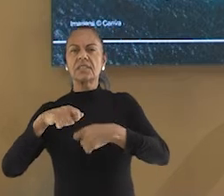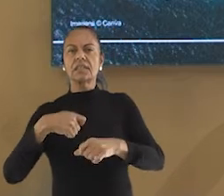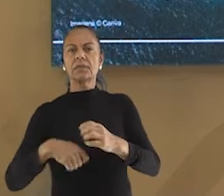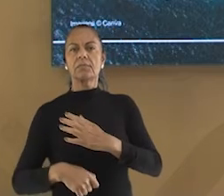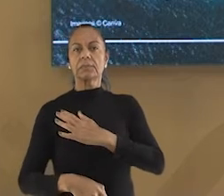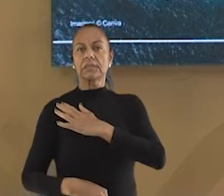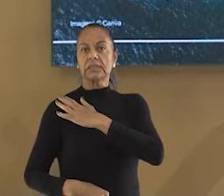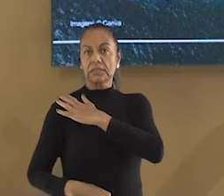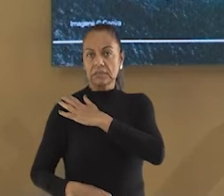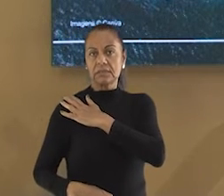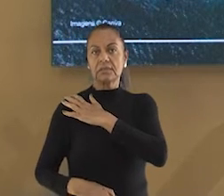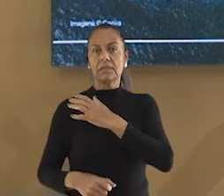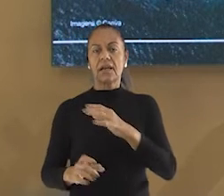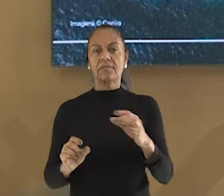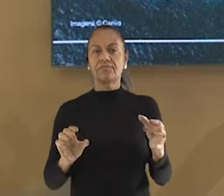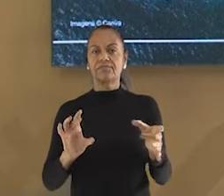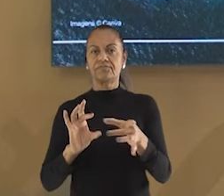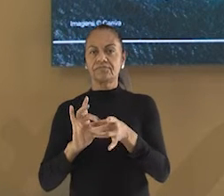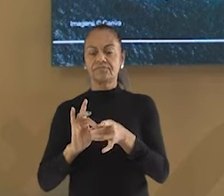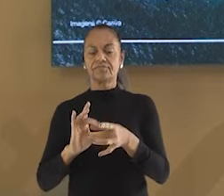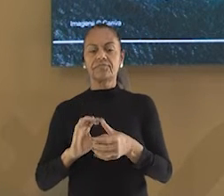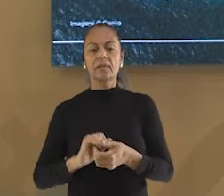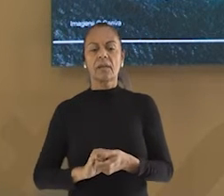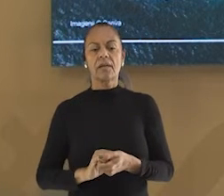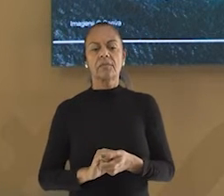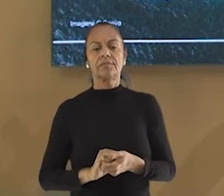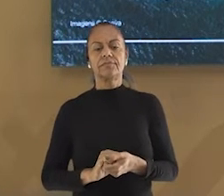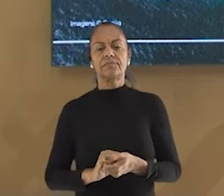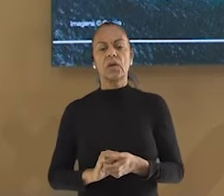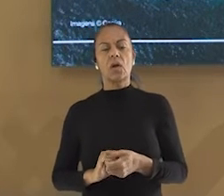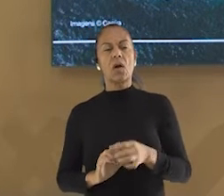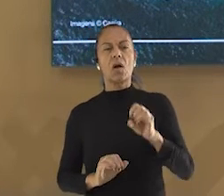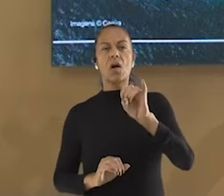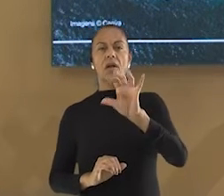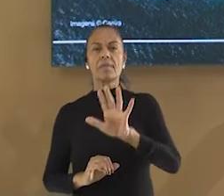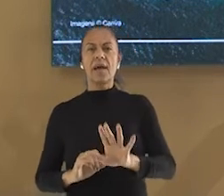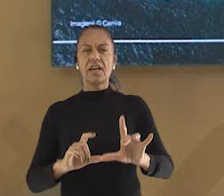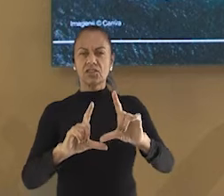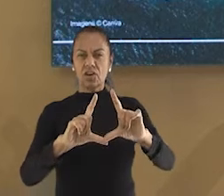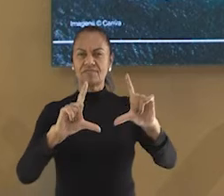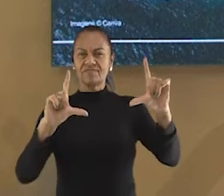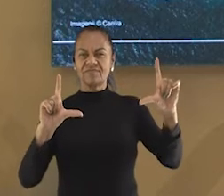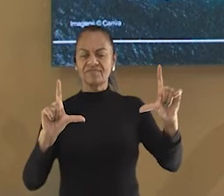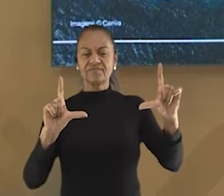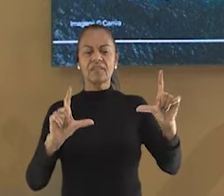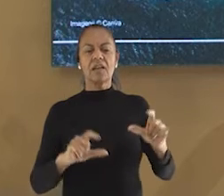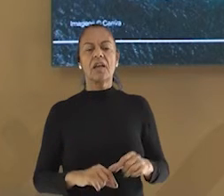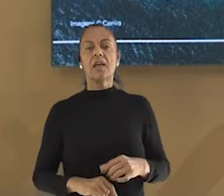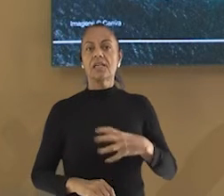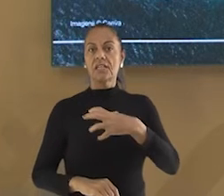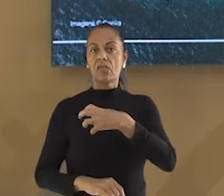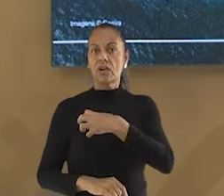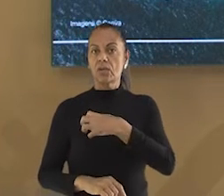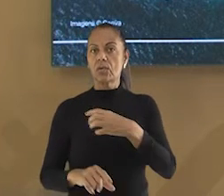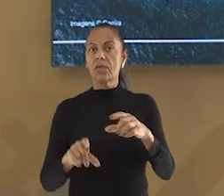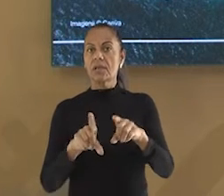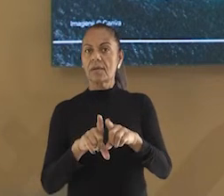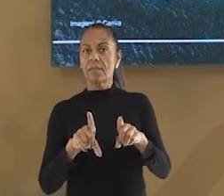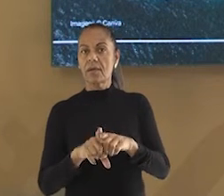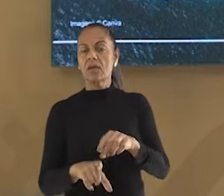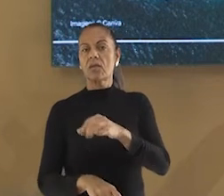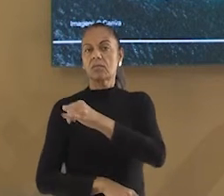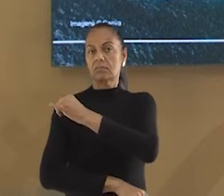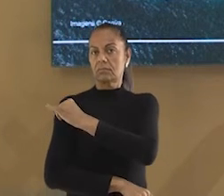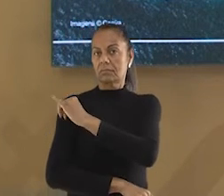era aliar função administrativa e militar. Veja aqui nas imagens da cidade. Salvador,